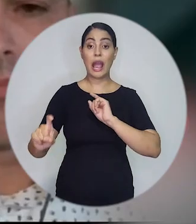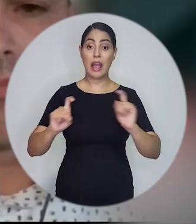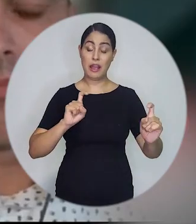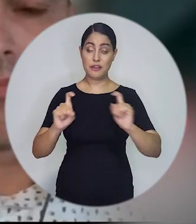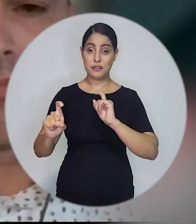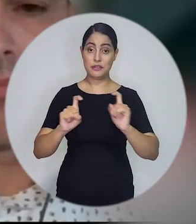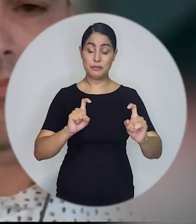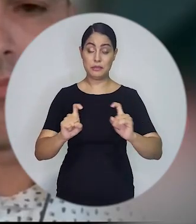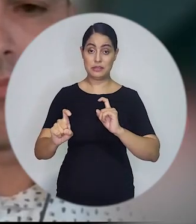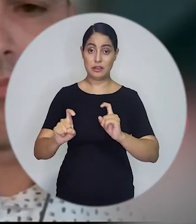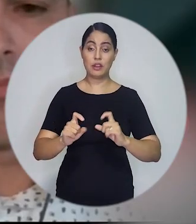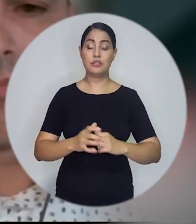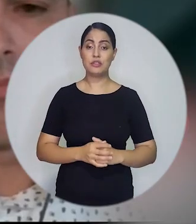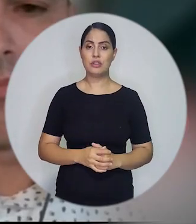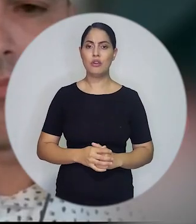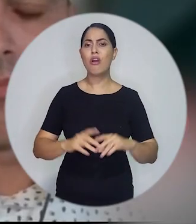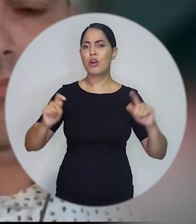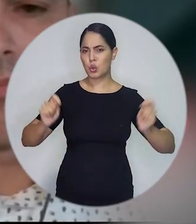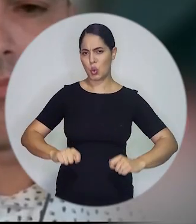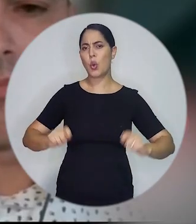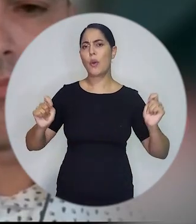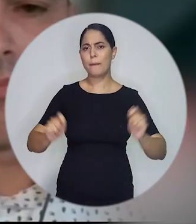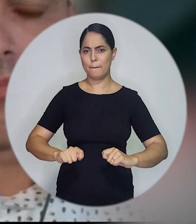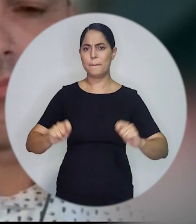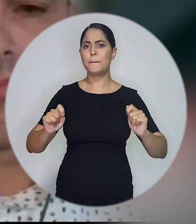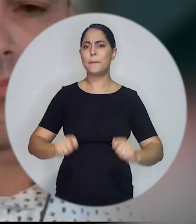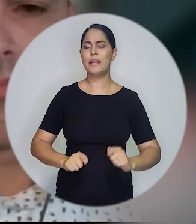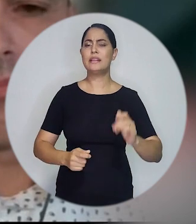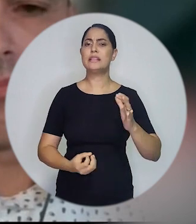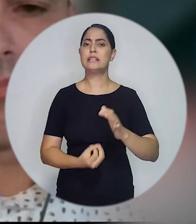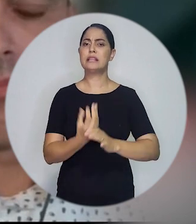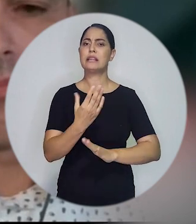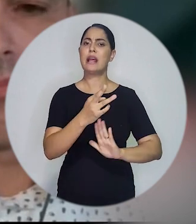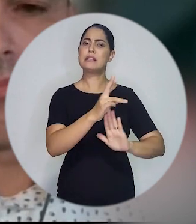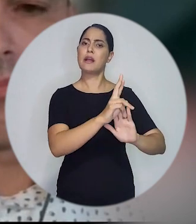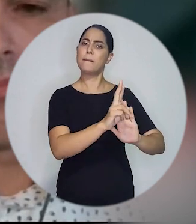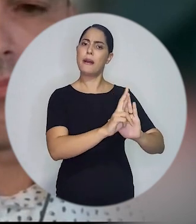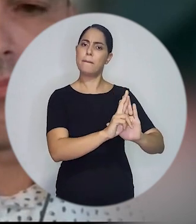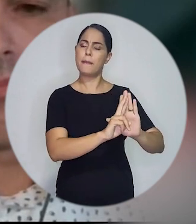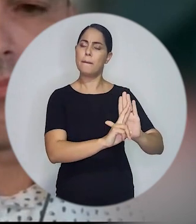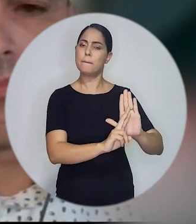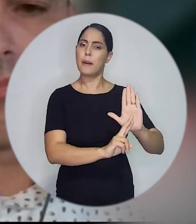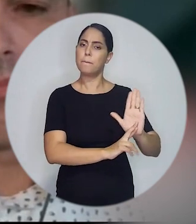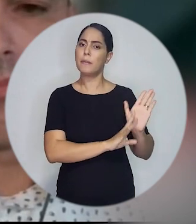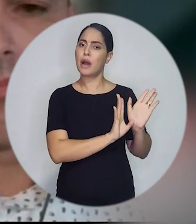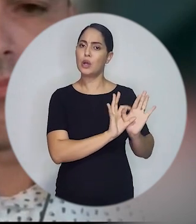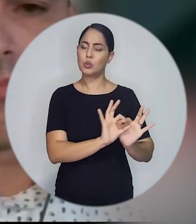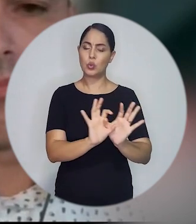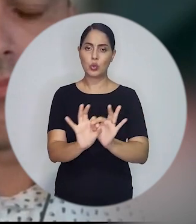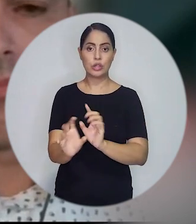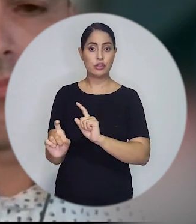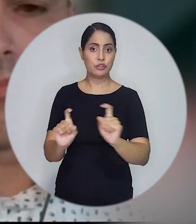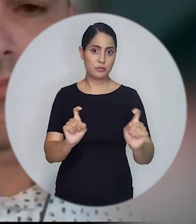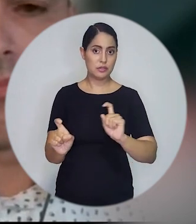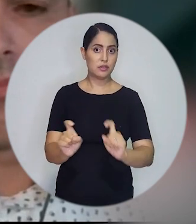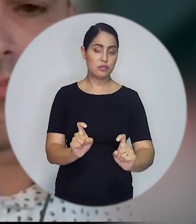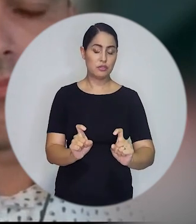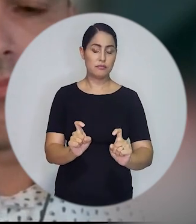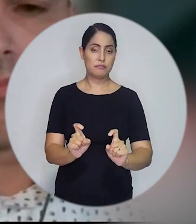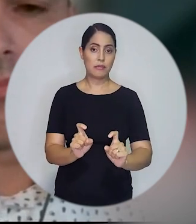Que o direito administrativo, essa competência para regular no âmbito do